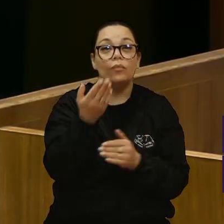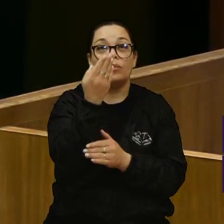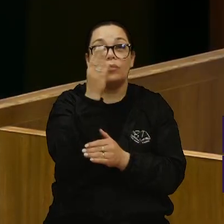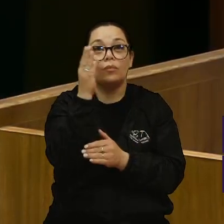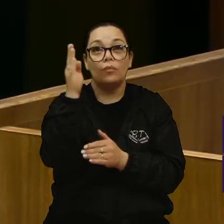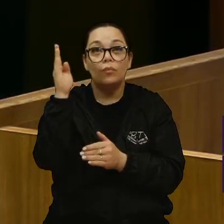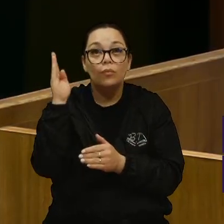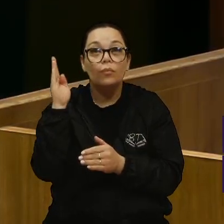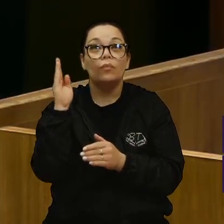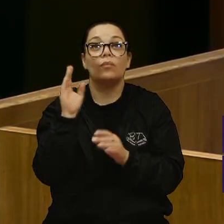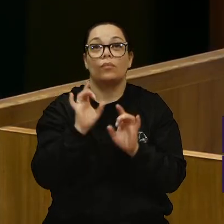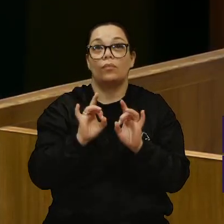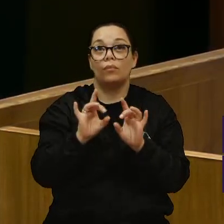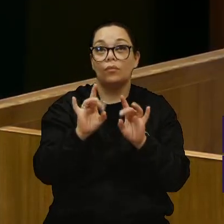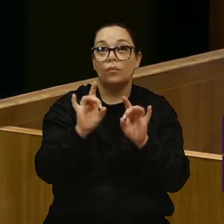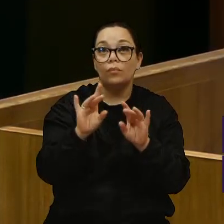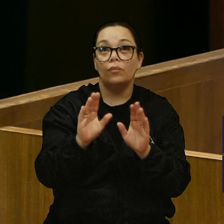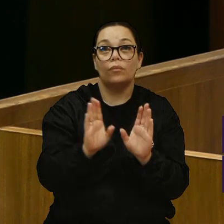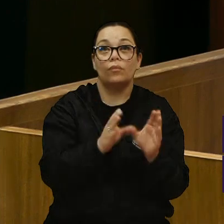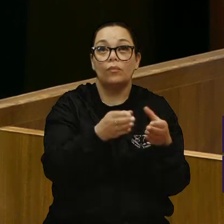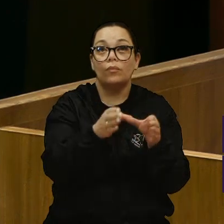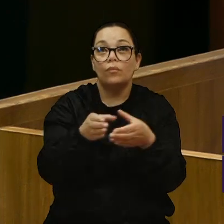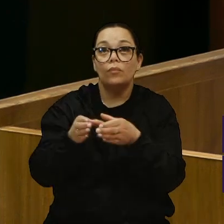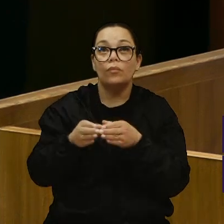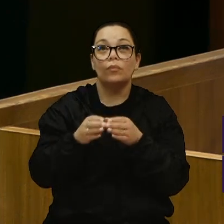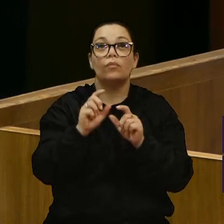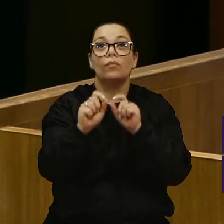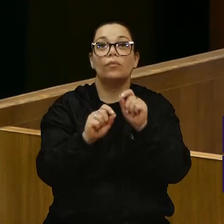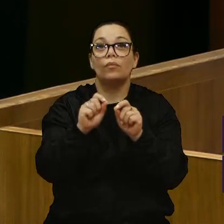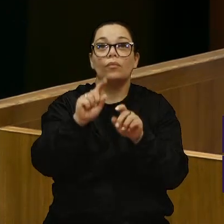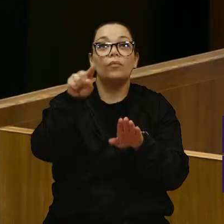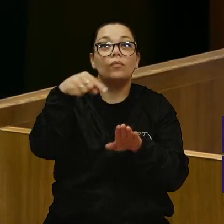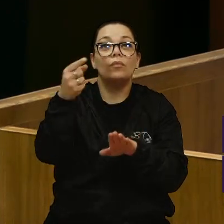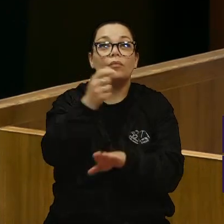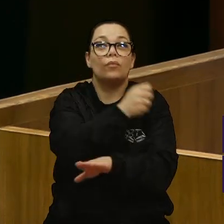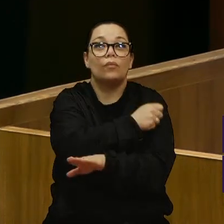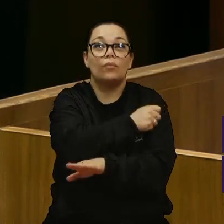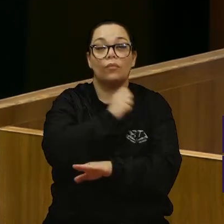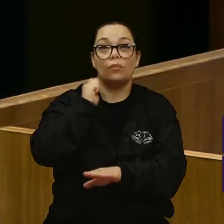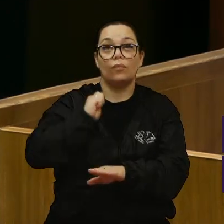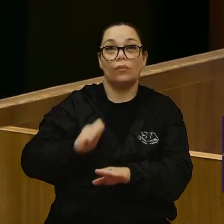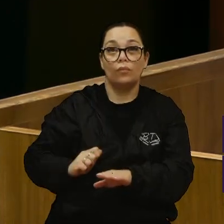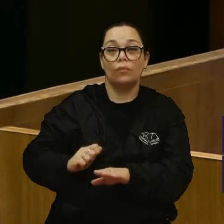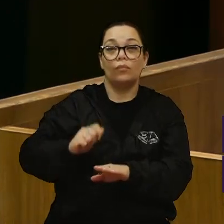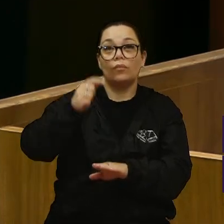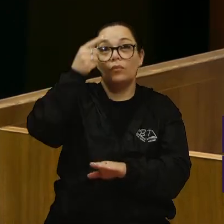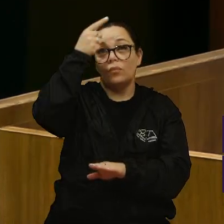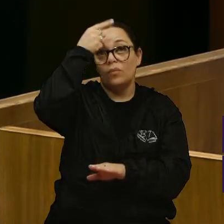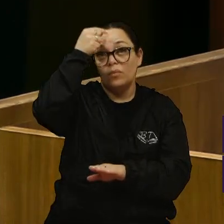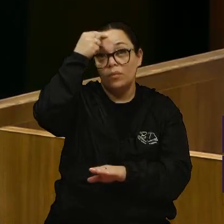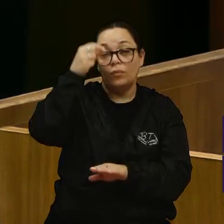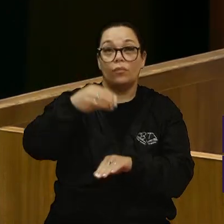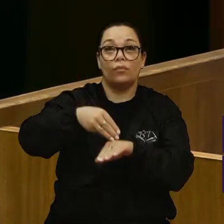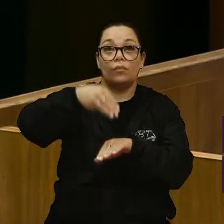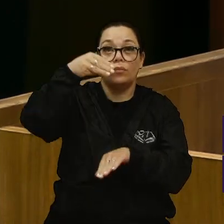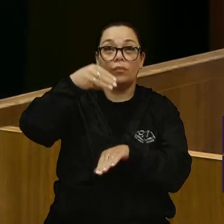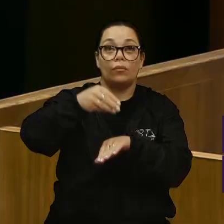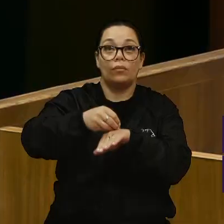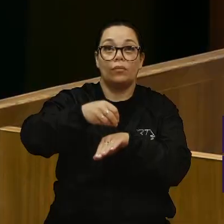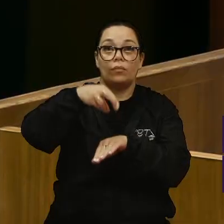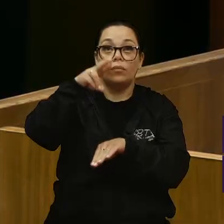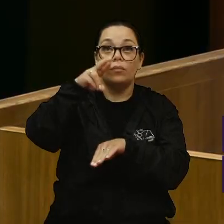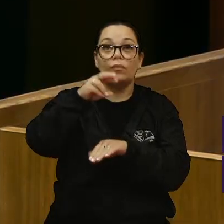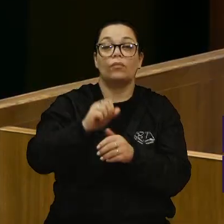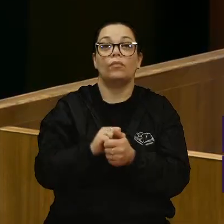biblioteca, mas especialmente convivendo com os outros alunos bolsistas de graduação, de mestrado, de